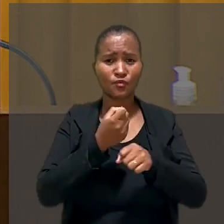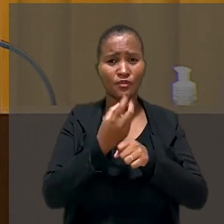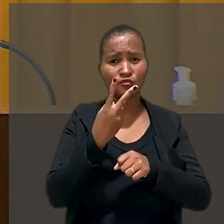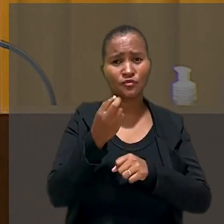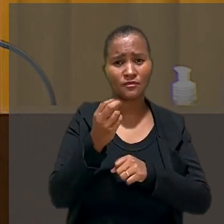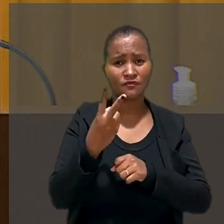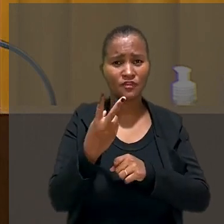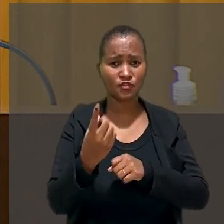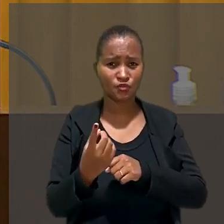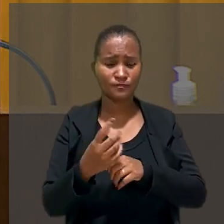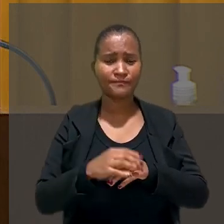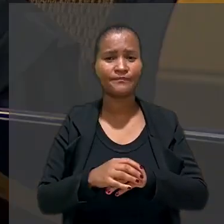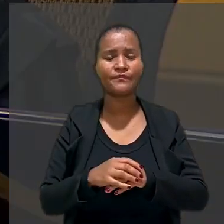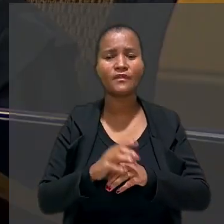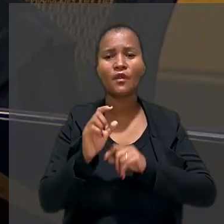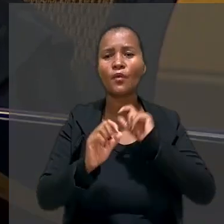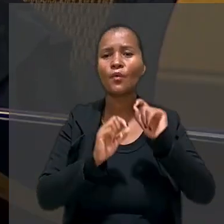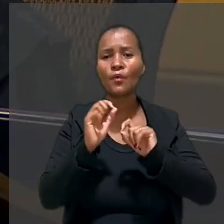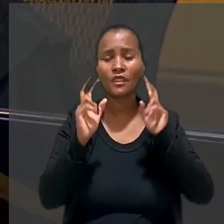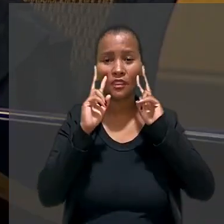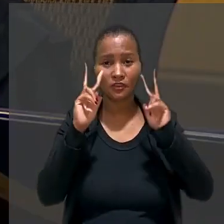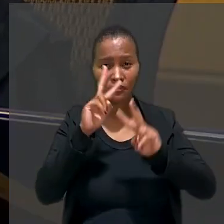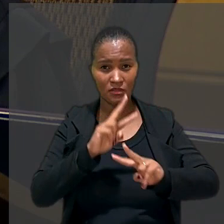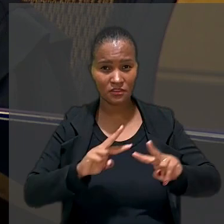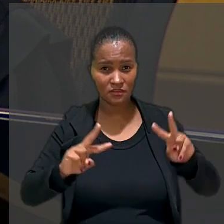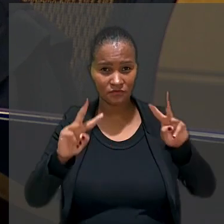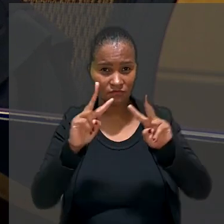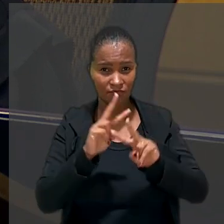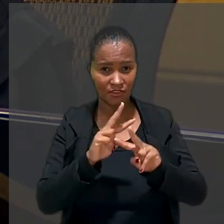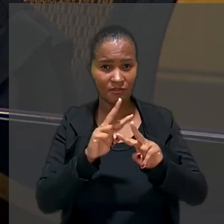10.671 de 2021. Então, o que se vê